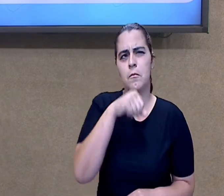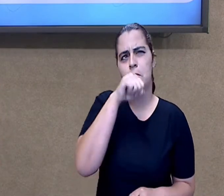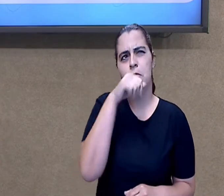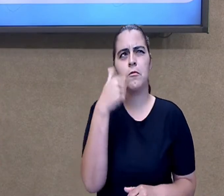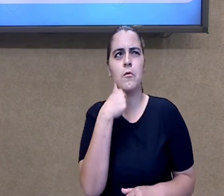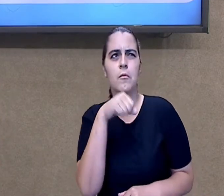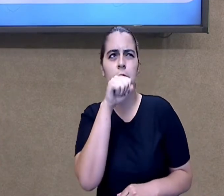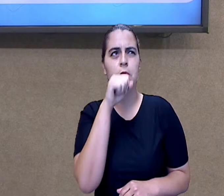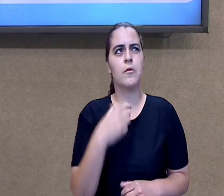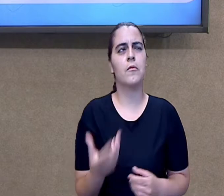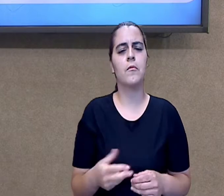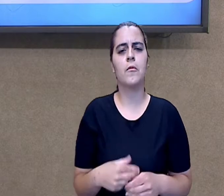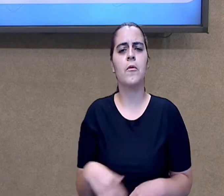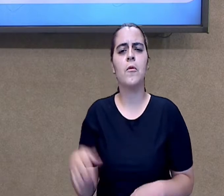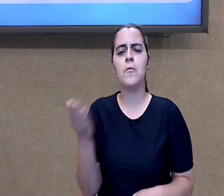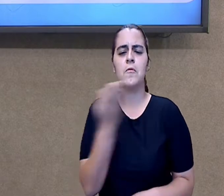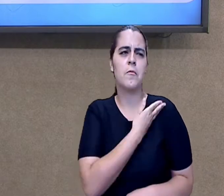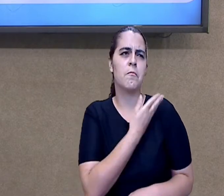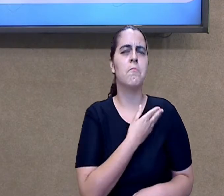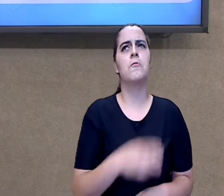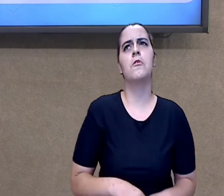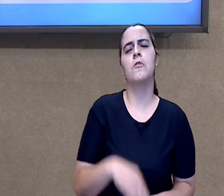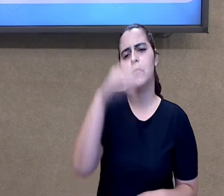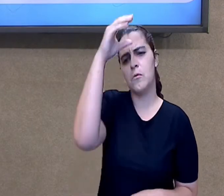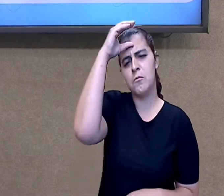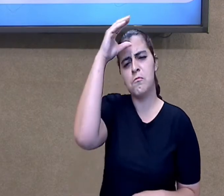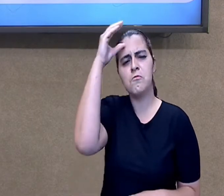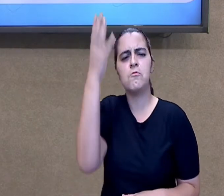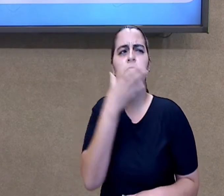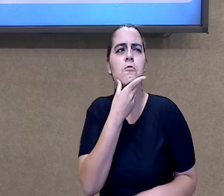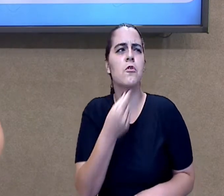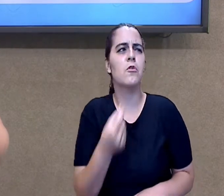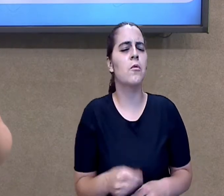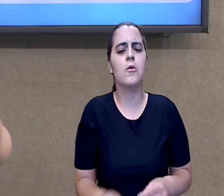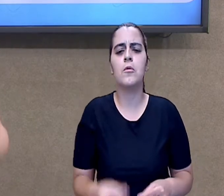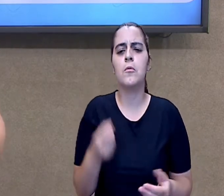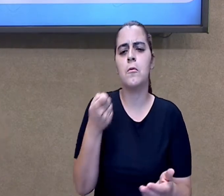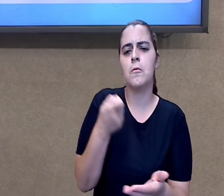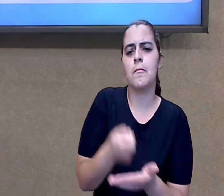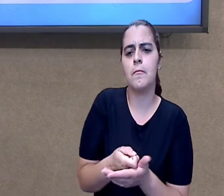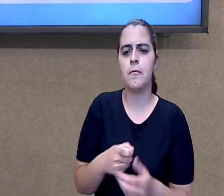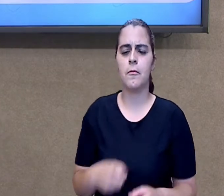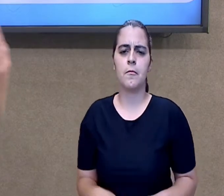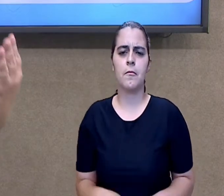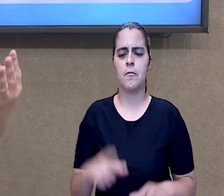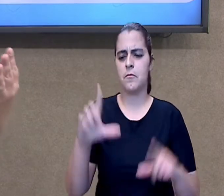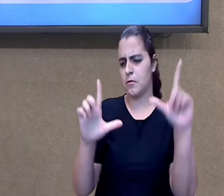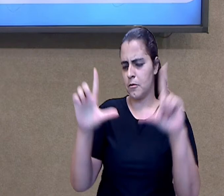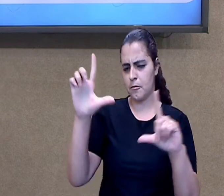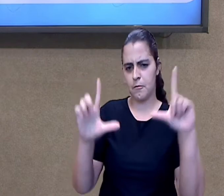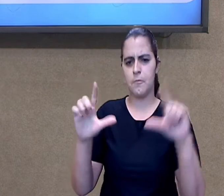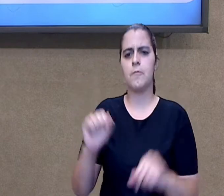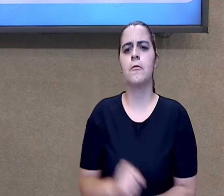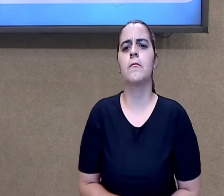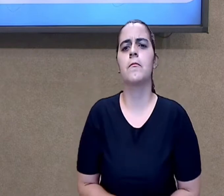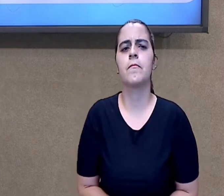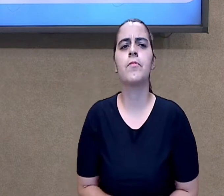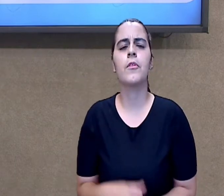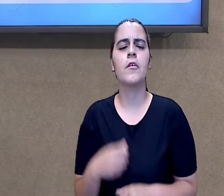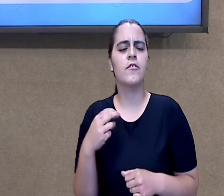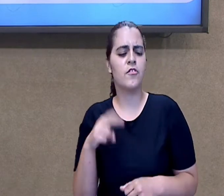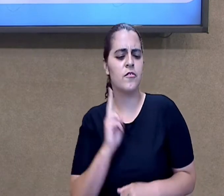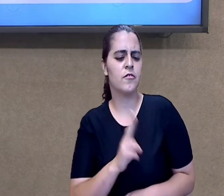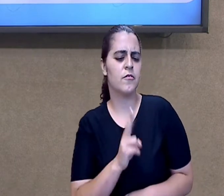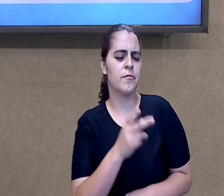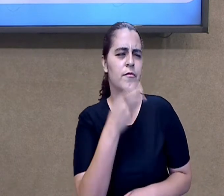sua mãe ou até mesmo um outro tio, parente seu, quando foi comprar alguma tela de TV. A gente